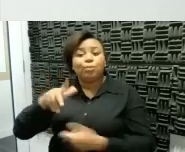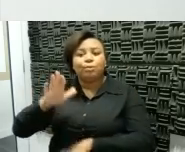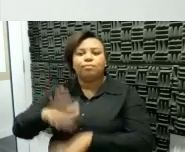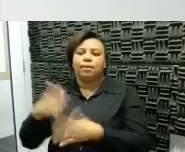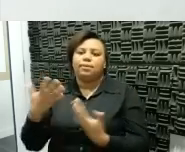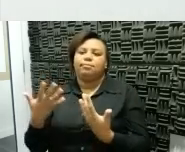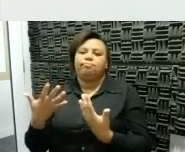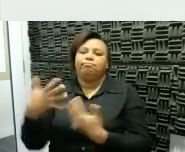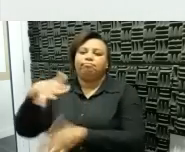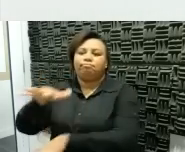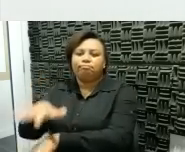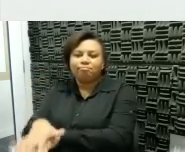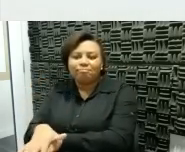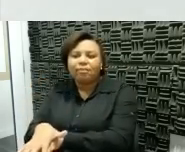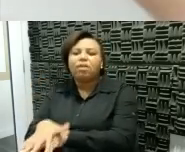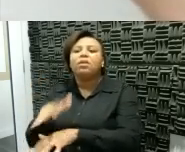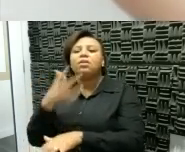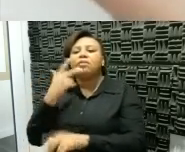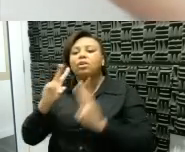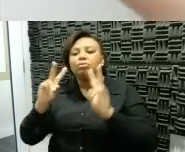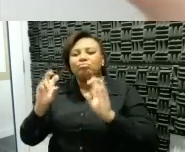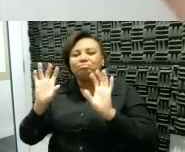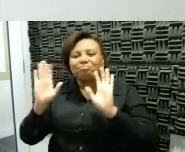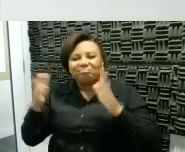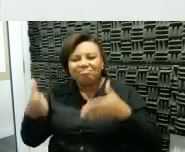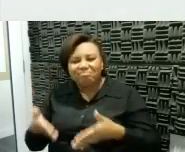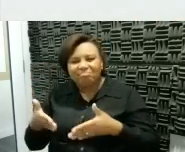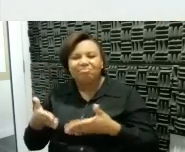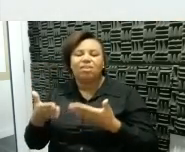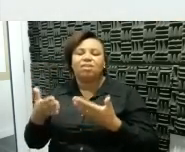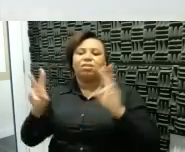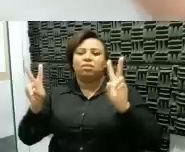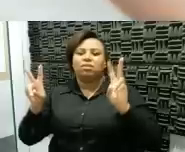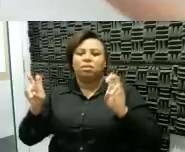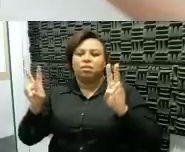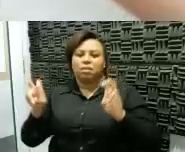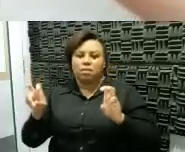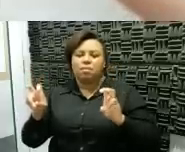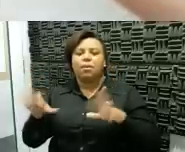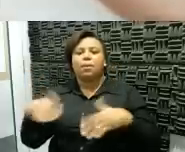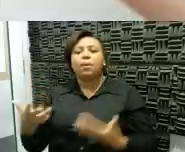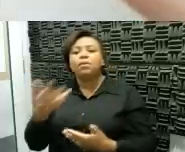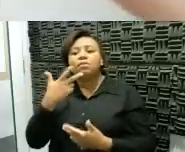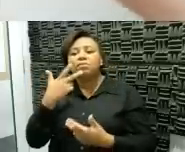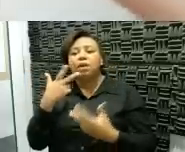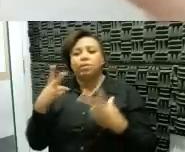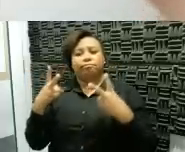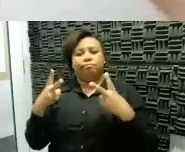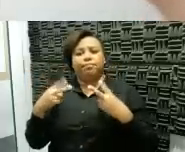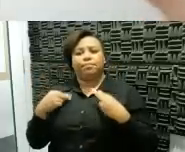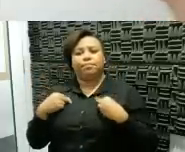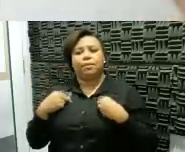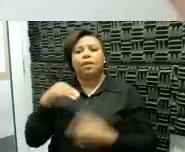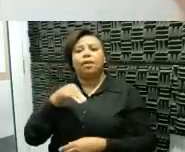também sobre eh esse essa temática quando a gente fala em meritocracia e tudo isso a gente eh fala em